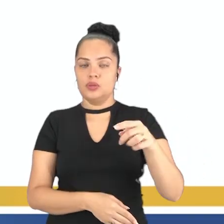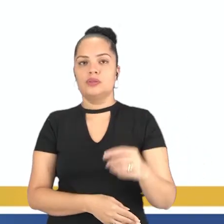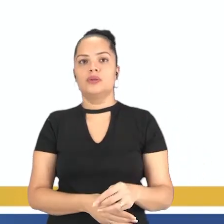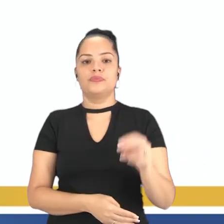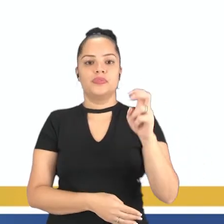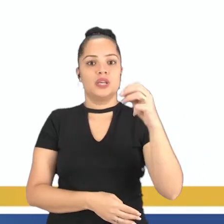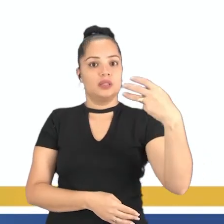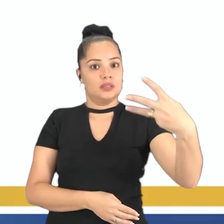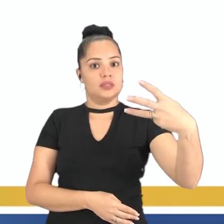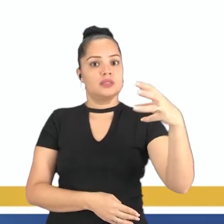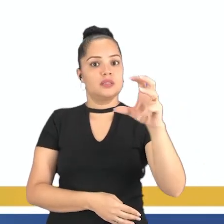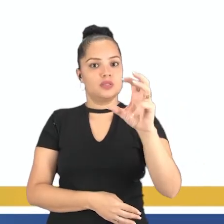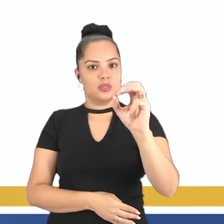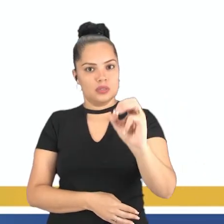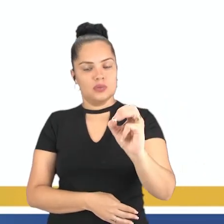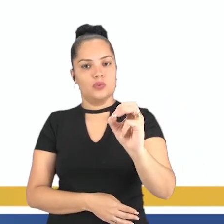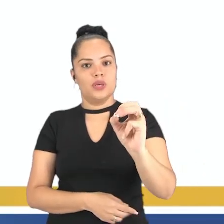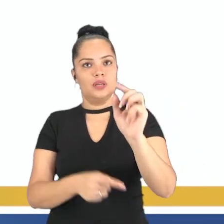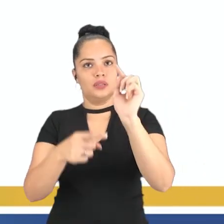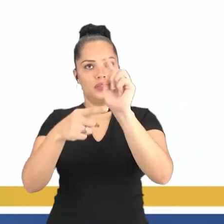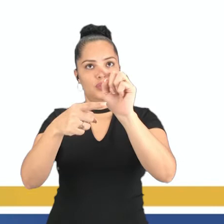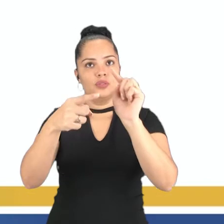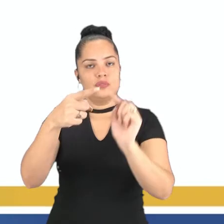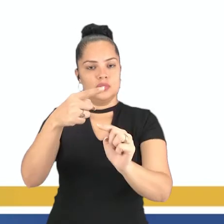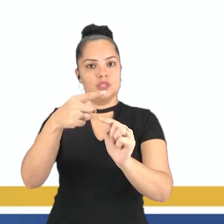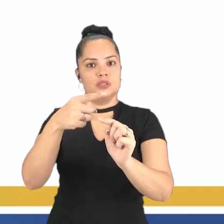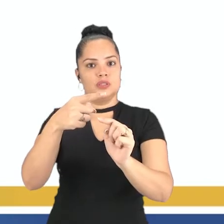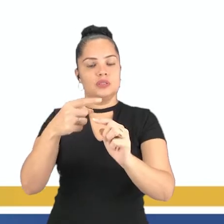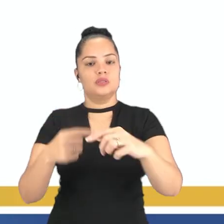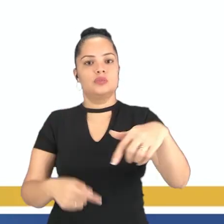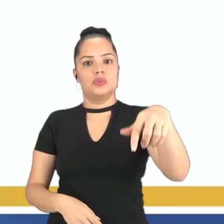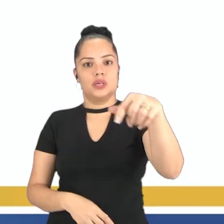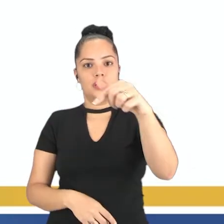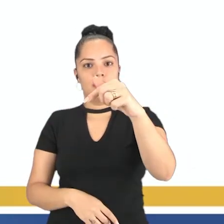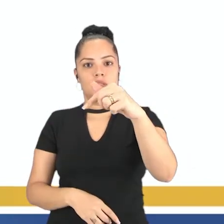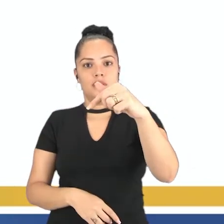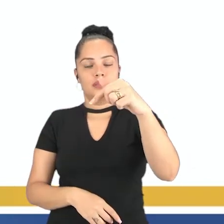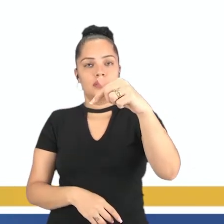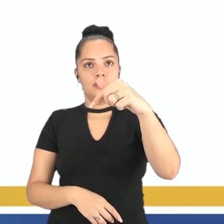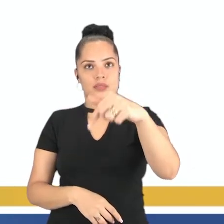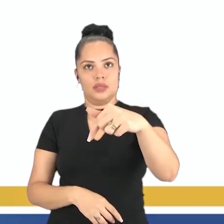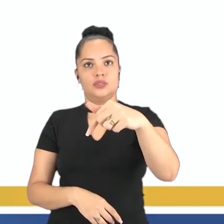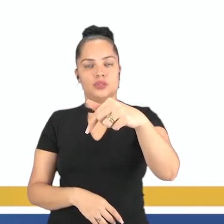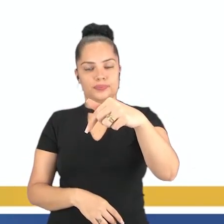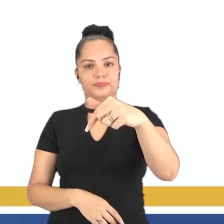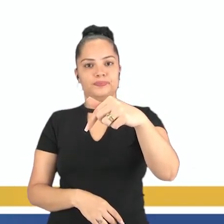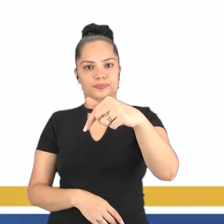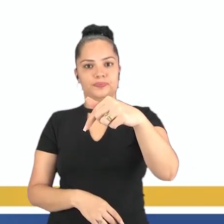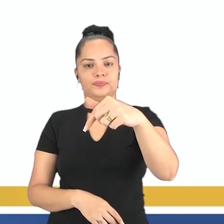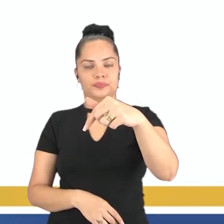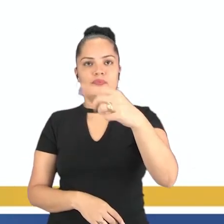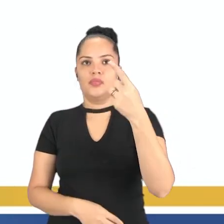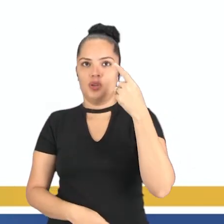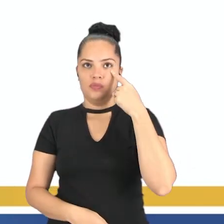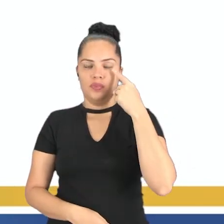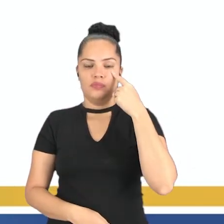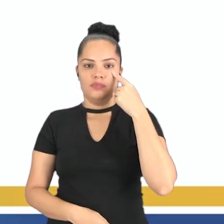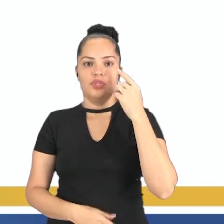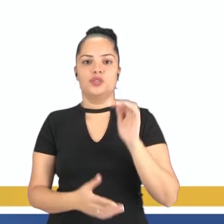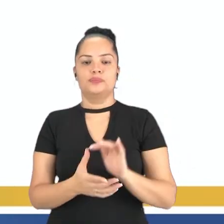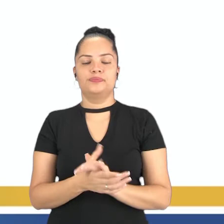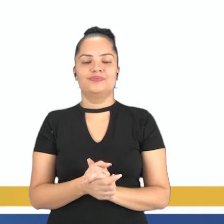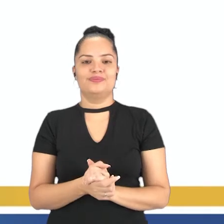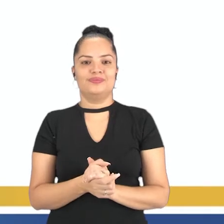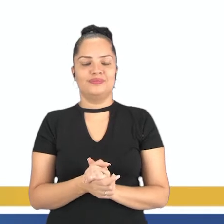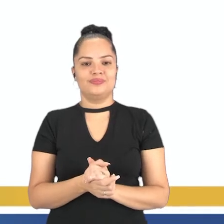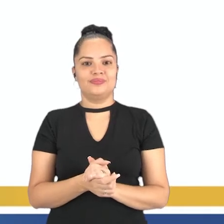007, lembra do zero à esquerda? Zero à esquerda é nada. Tira o zero, fica só o 7. Então, fica